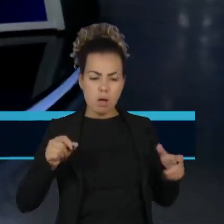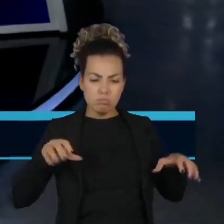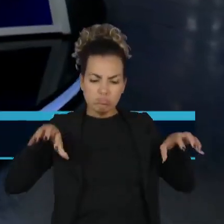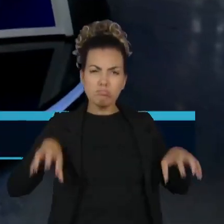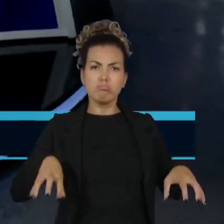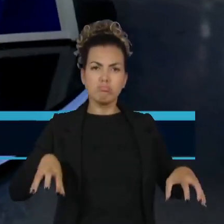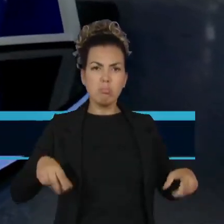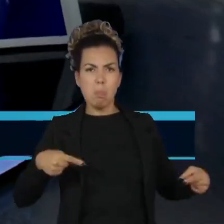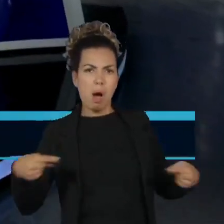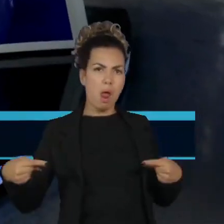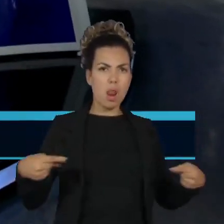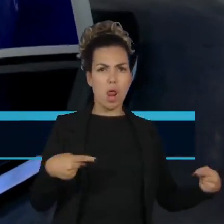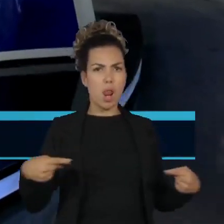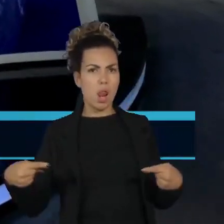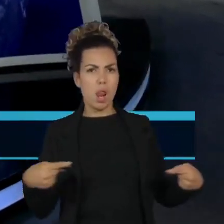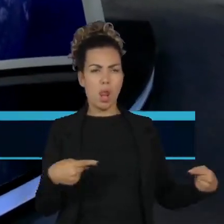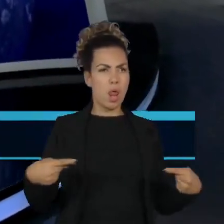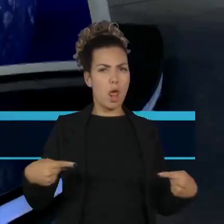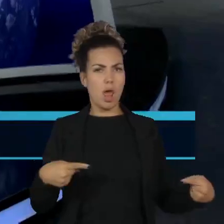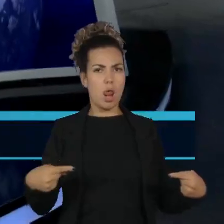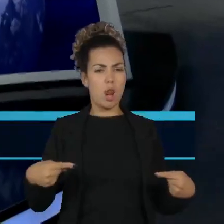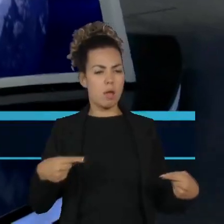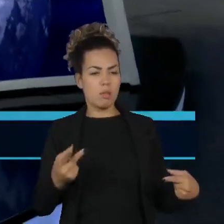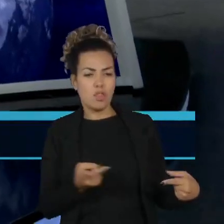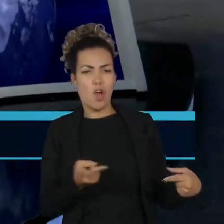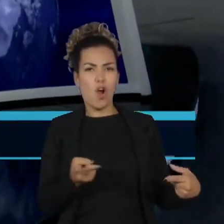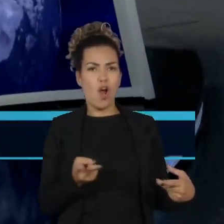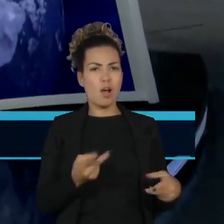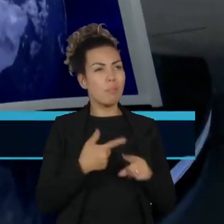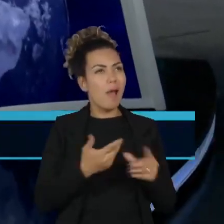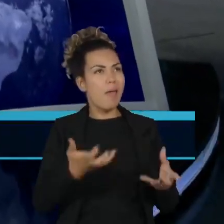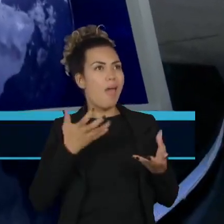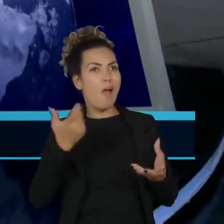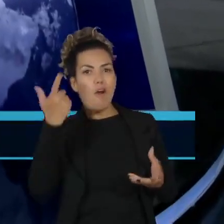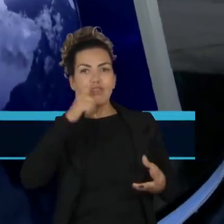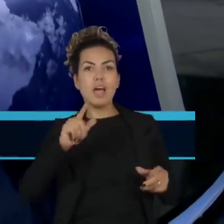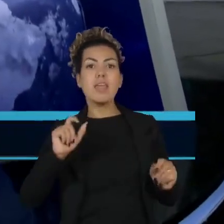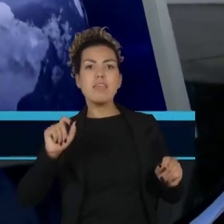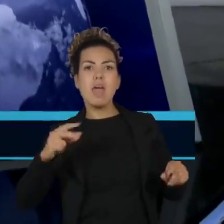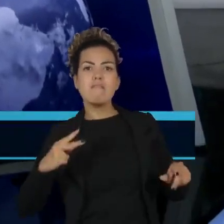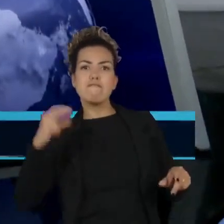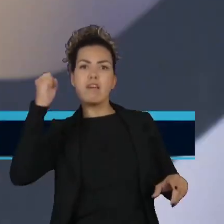elas, porque aí a chance de vitória aumentaria